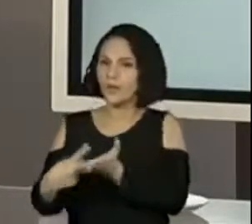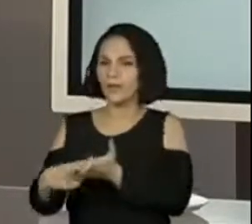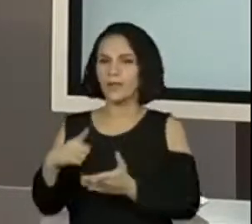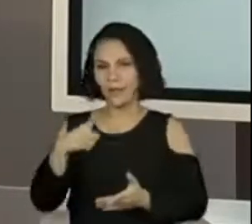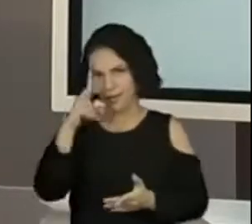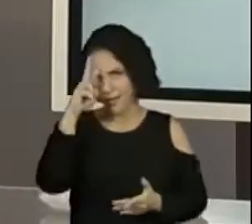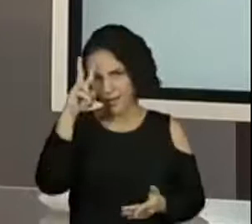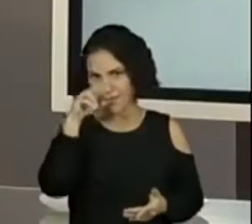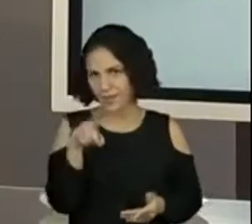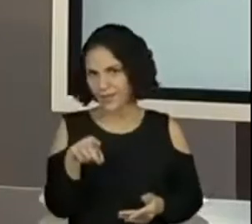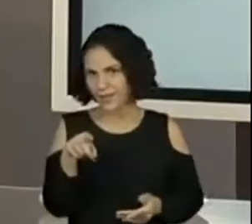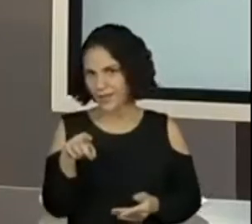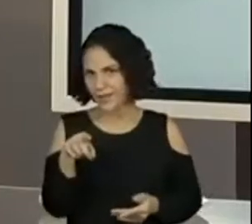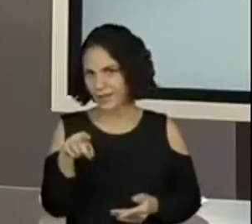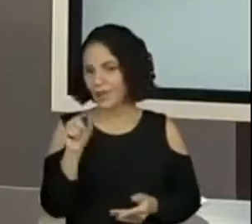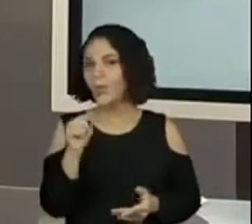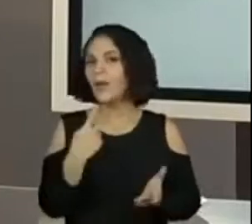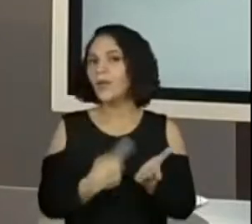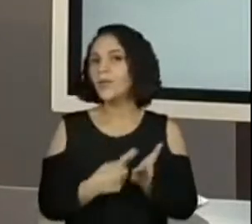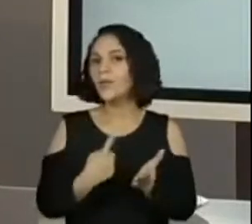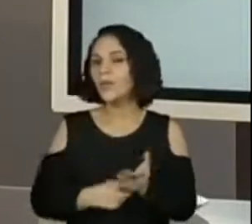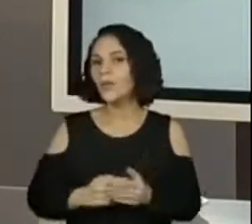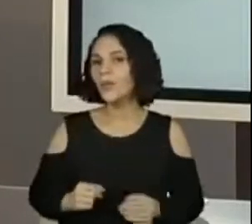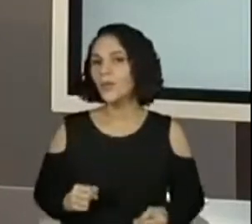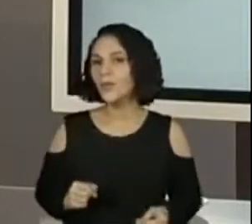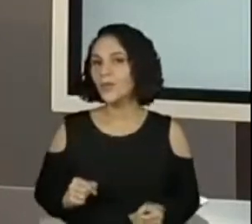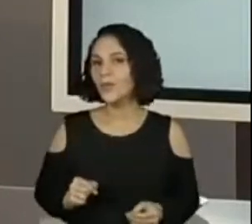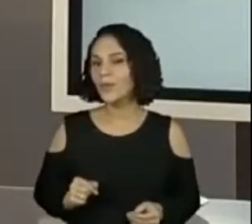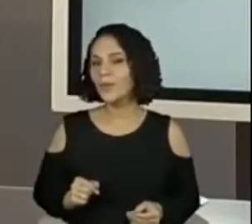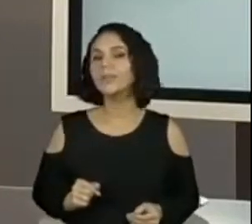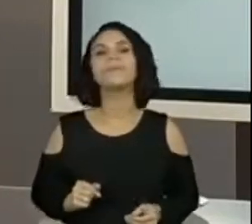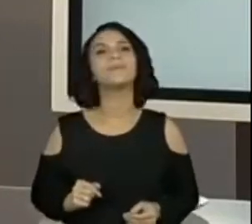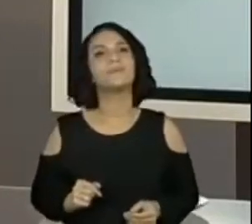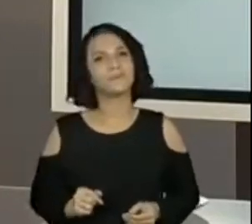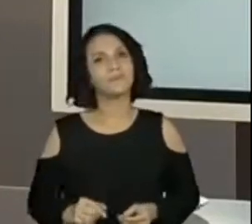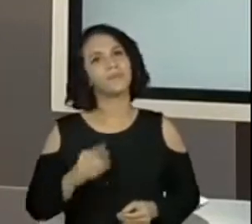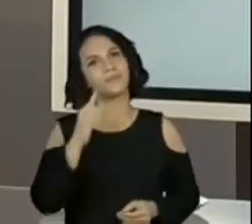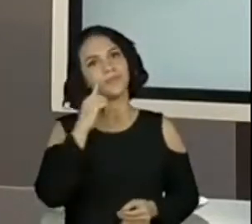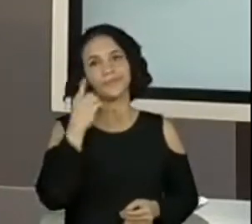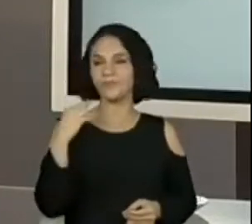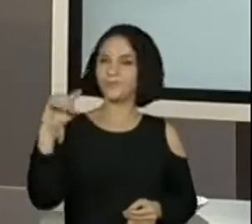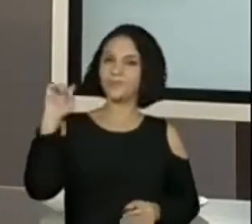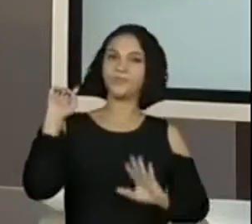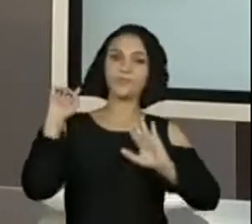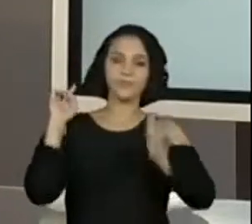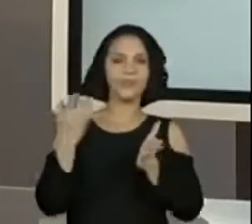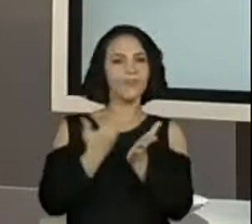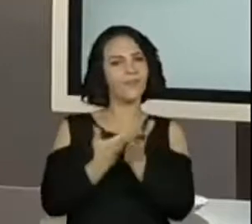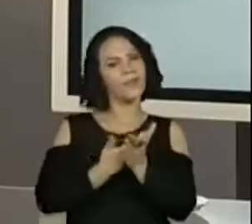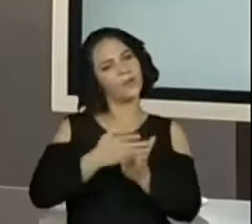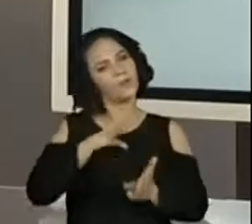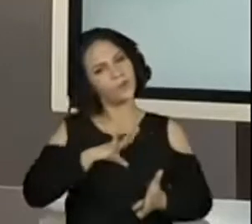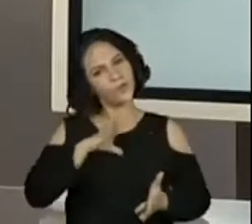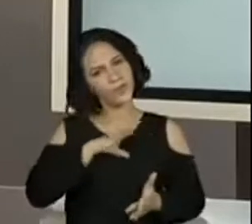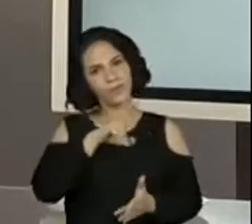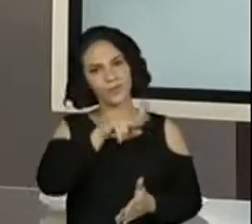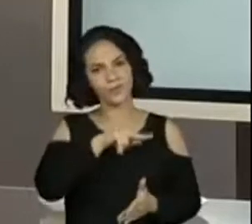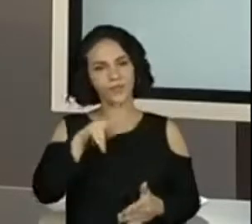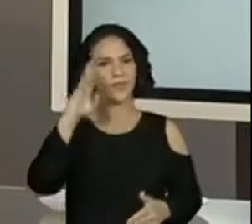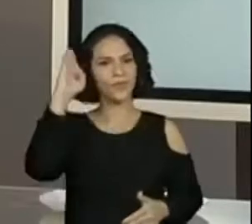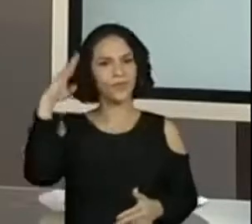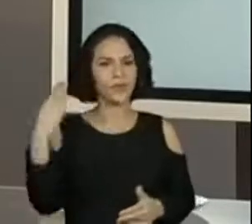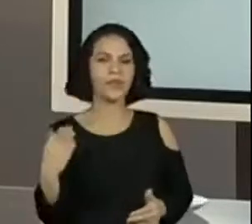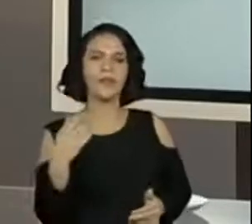Vocês se lembram dos nossos combinados? Então, vocês já participaram de uma aula de língua portuguesa com a professora